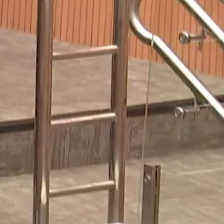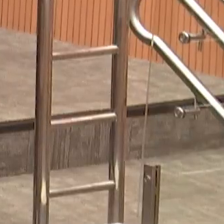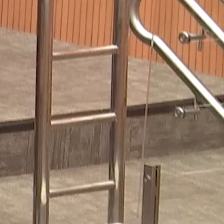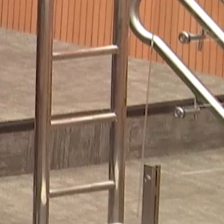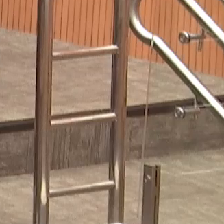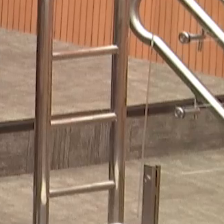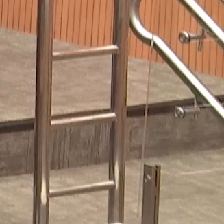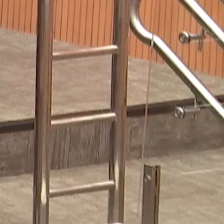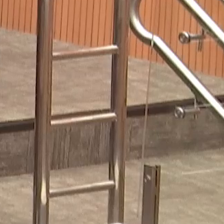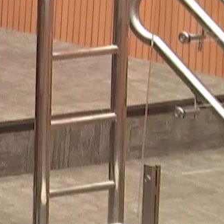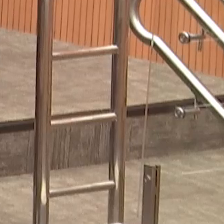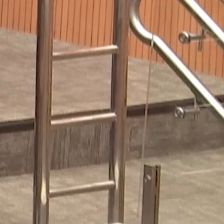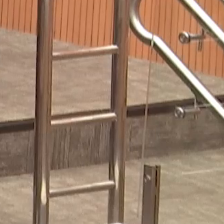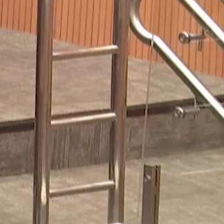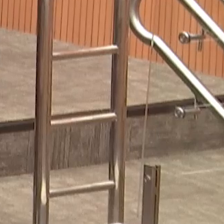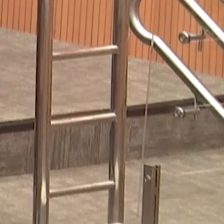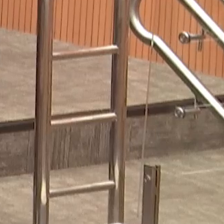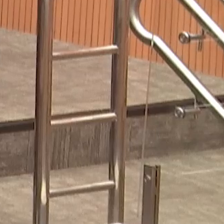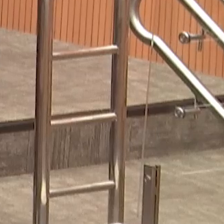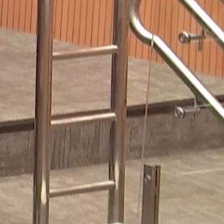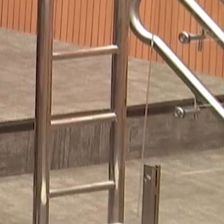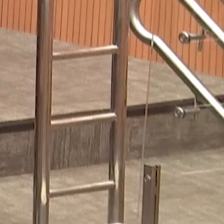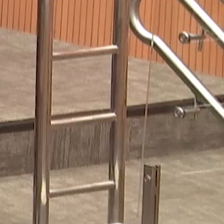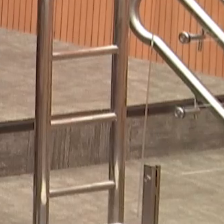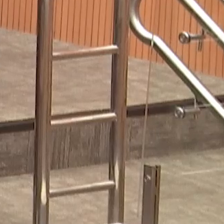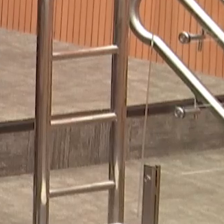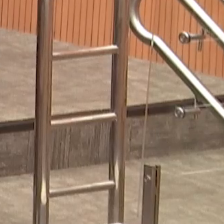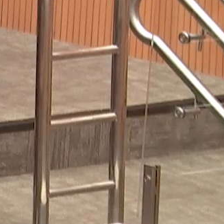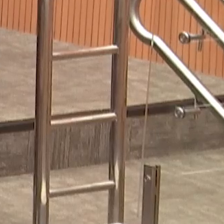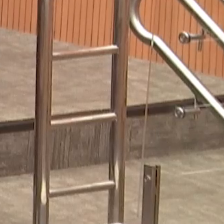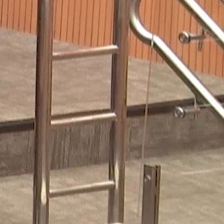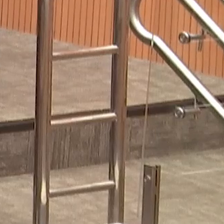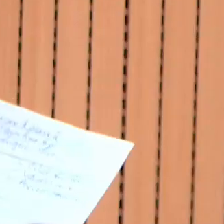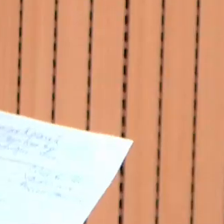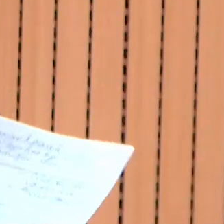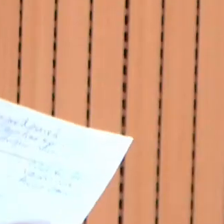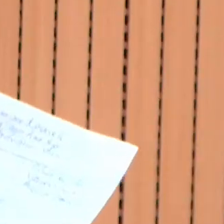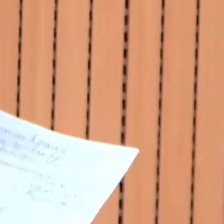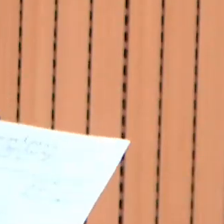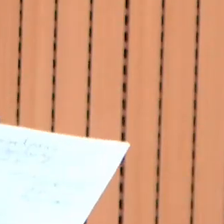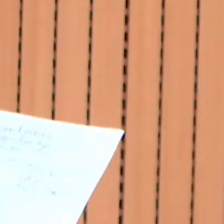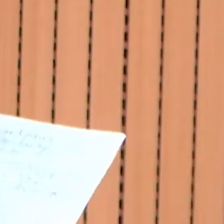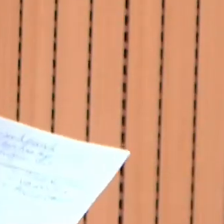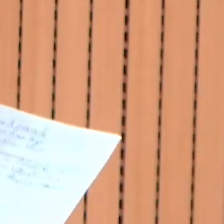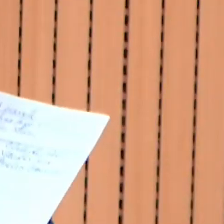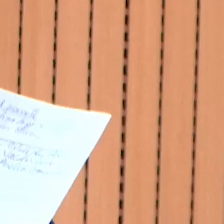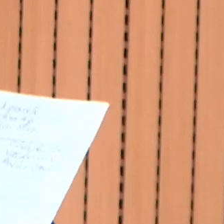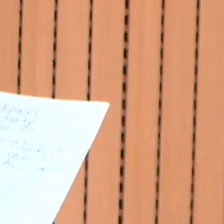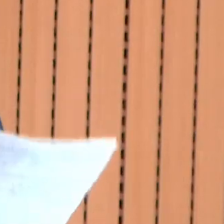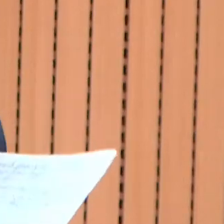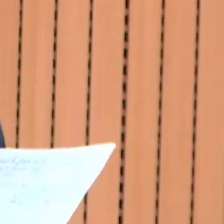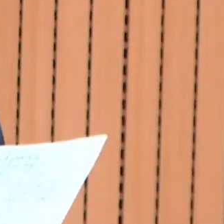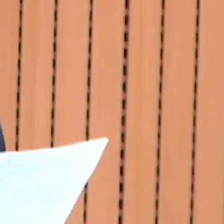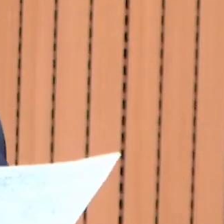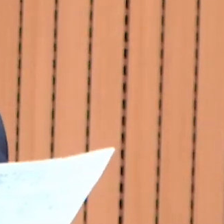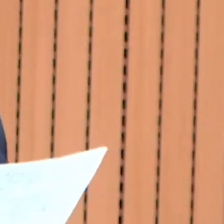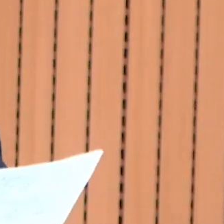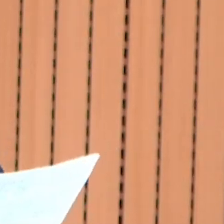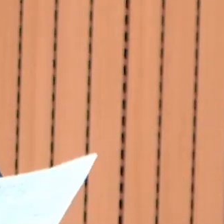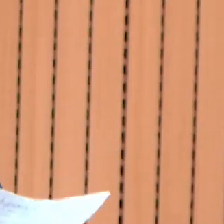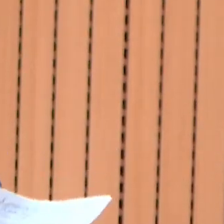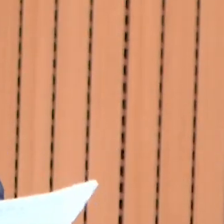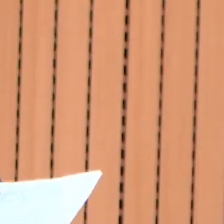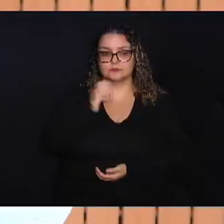o presente 12 vereadores no plenário. Com 12 vereadores presentes, a quórum declara aberta a ordem do dia.